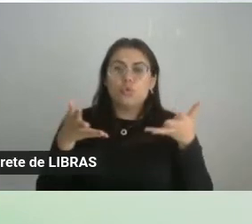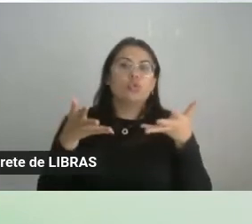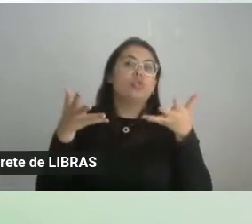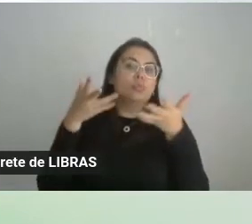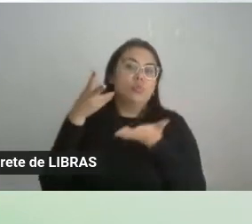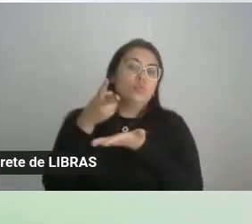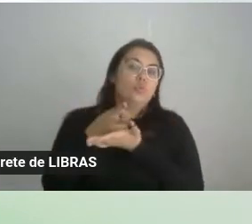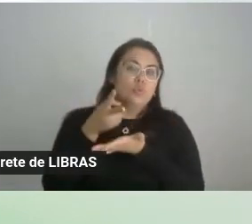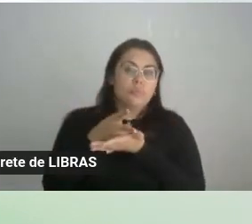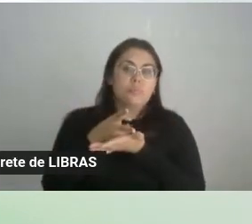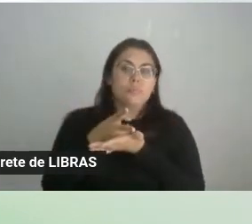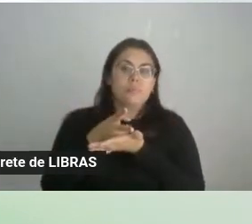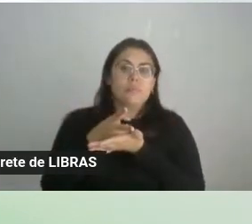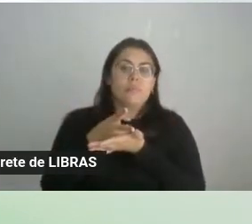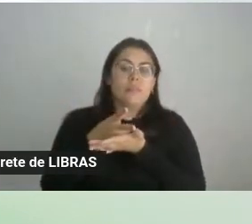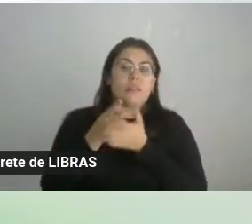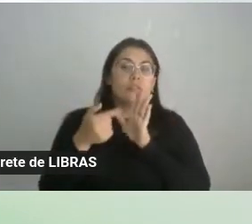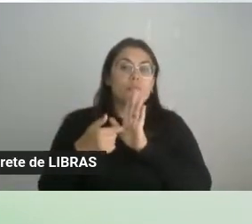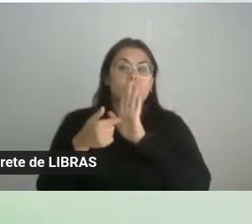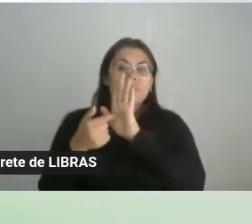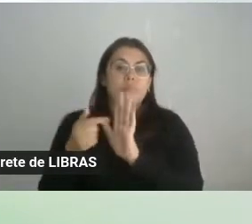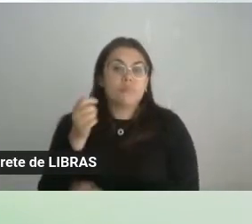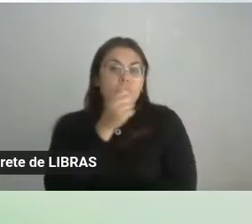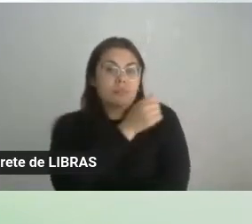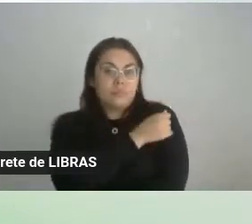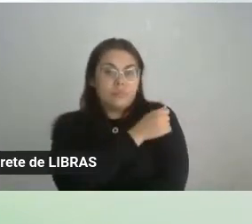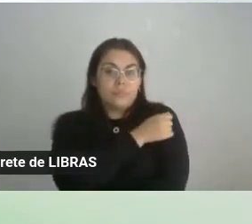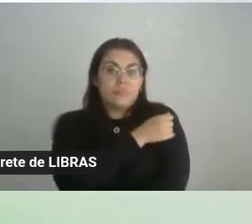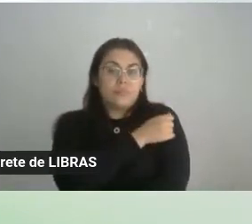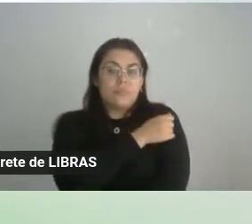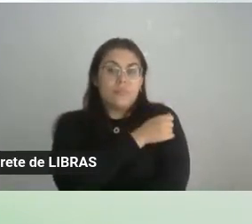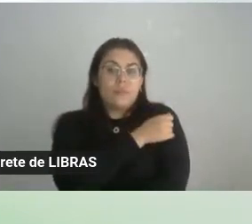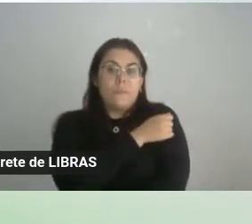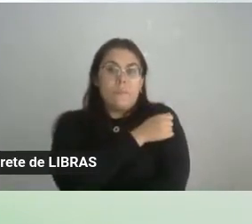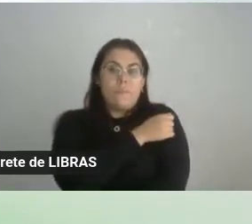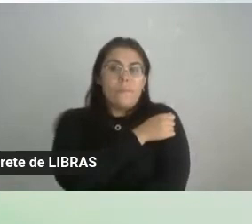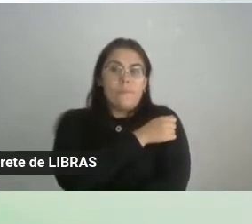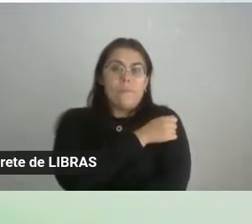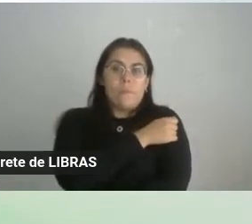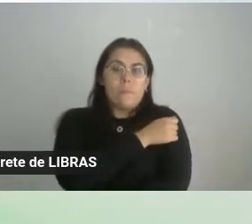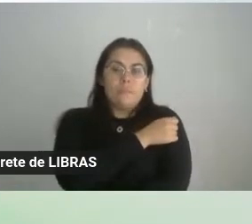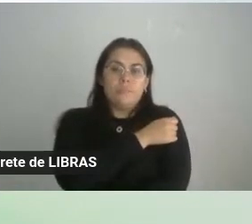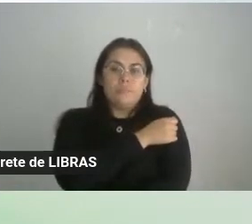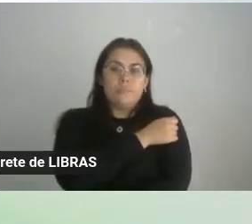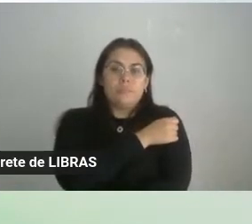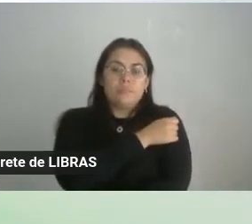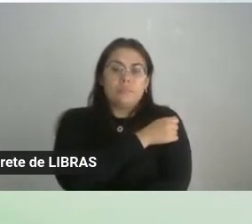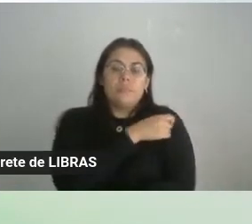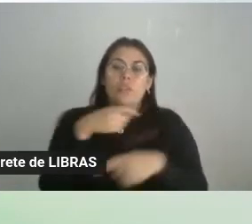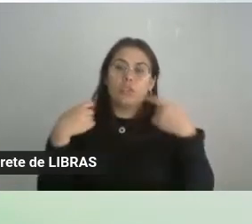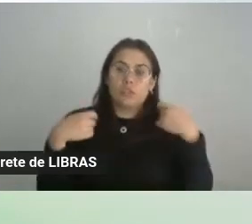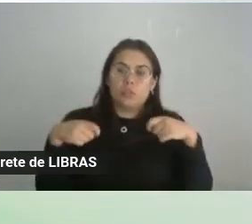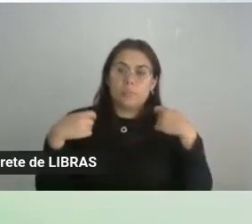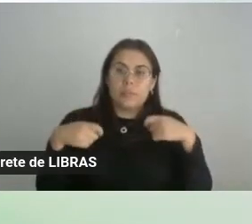e de deixar claro para esses alunos, e assim, quando eu falo em estímulos contínuos, eu me refiro à necessidade de que não seja